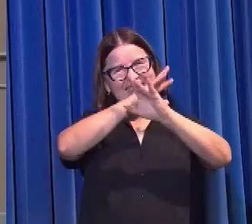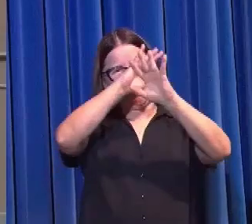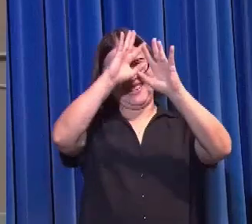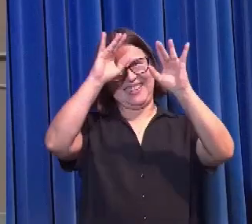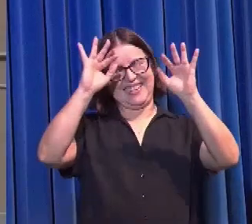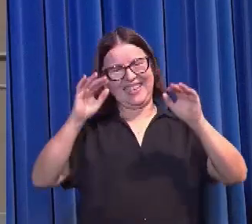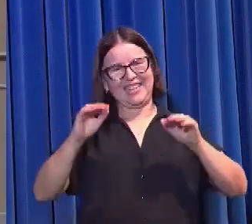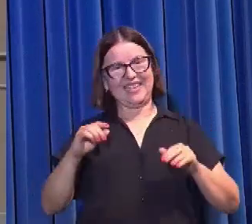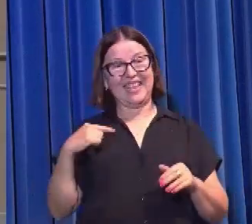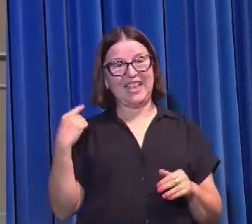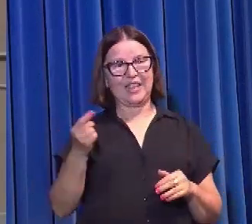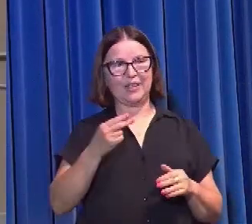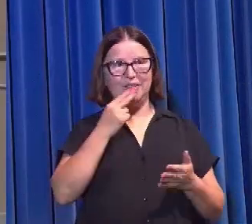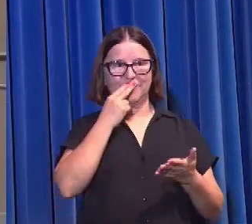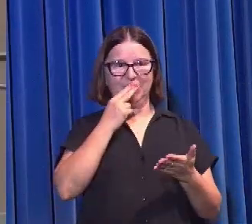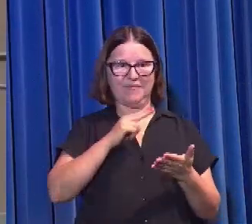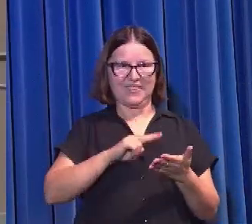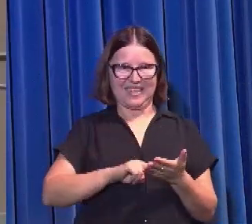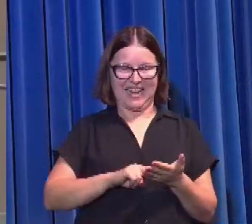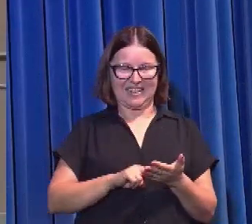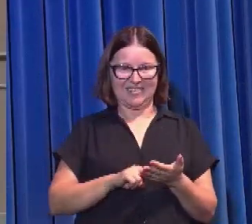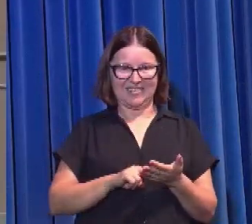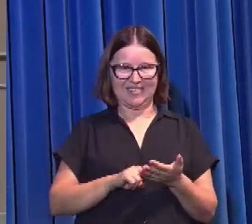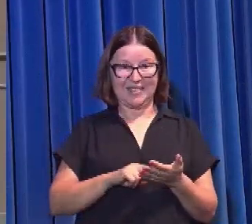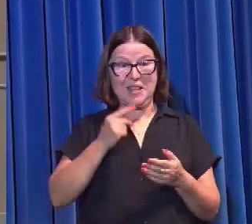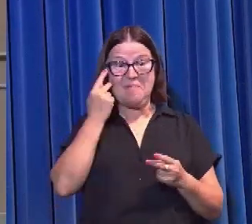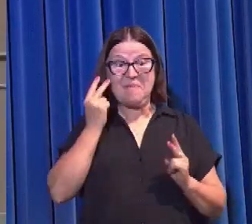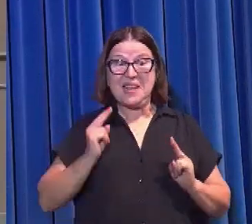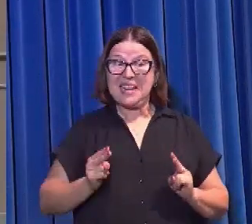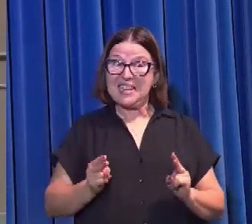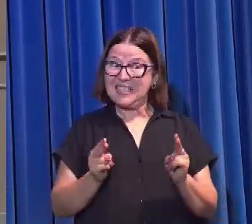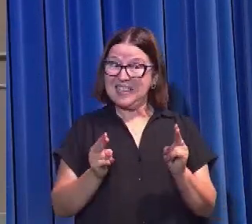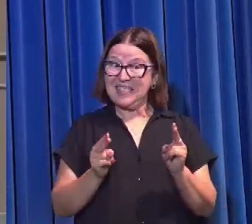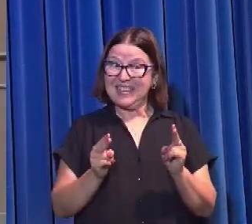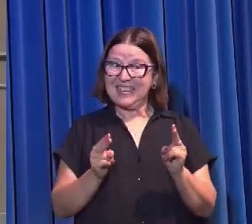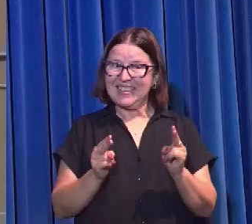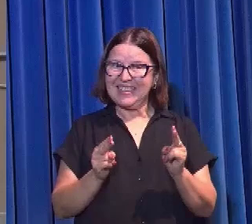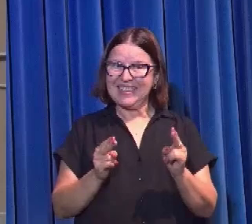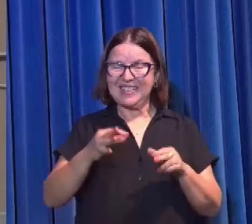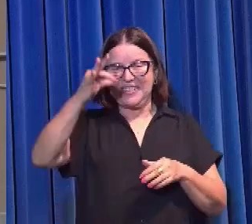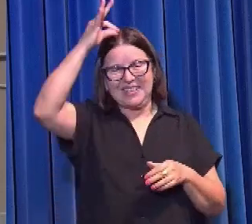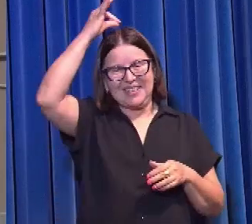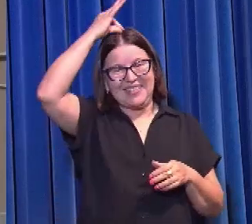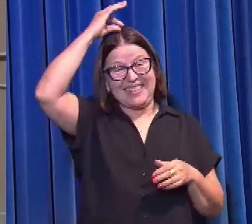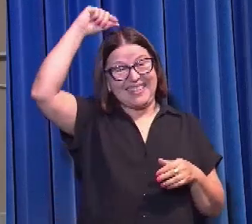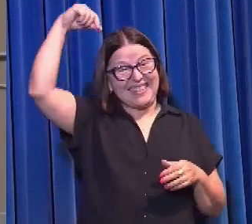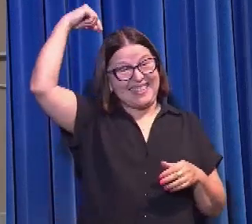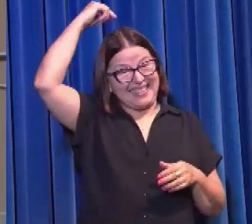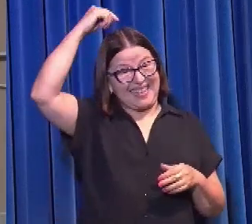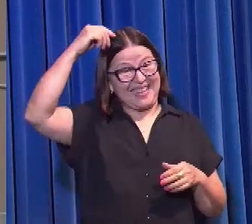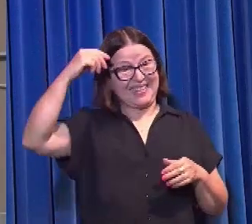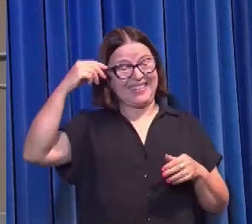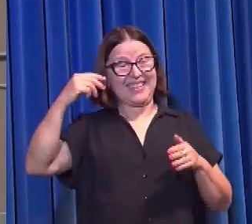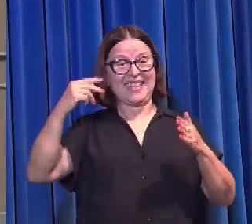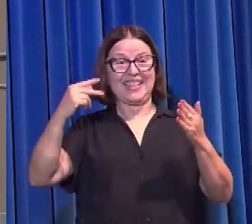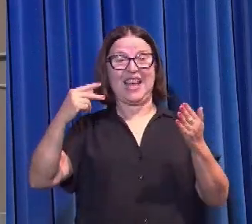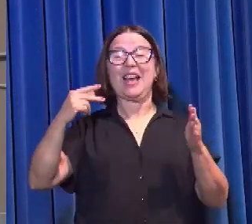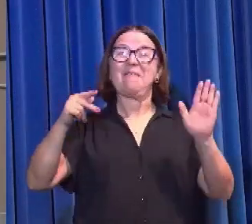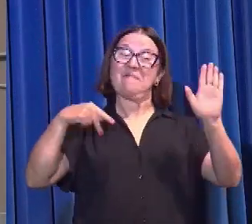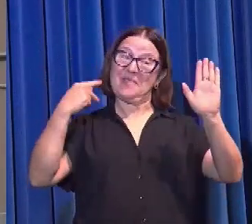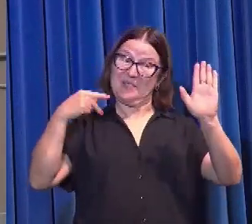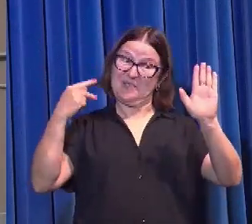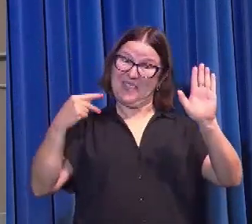E nós fomos selados para sempre com o Santo Espírito da promessa. É pouca coisa,